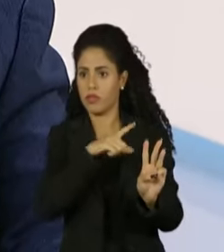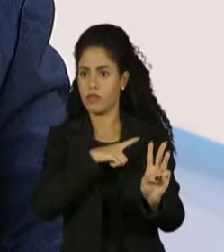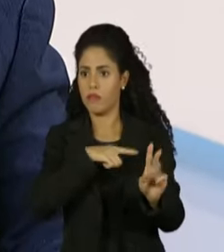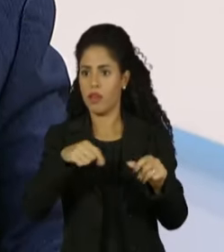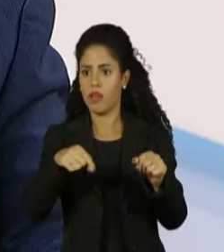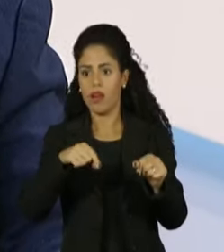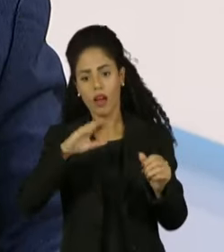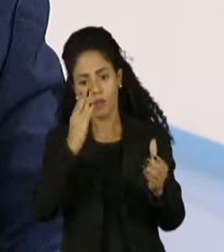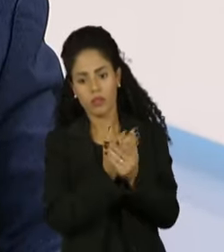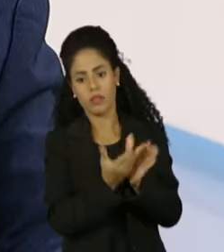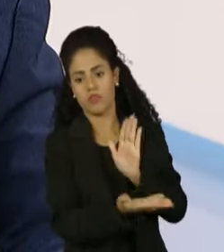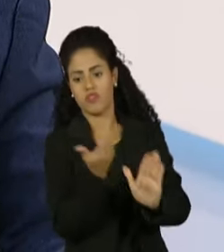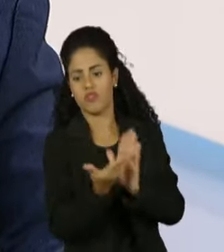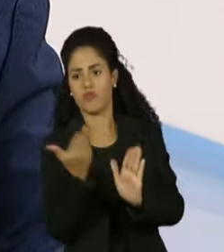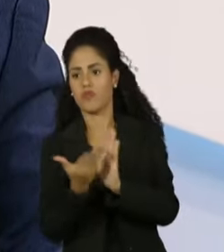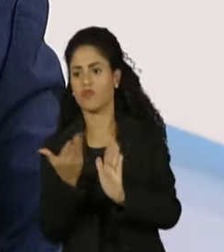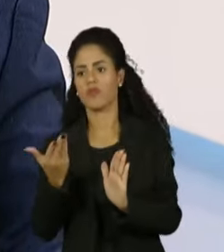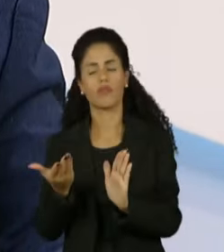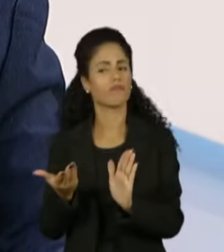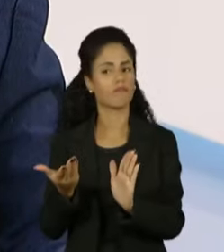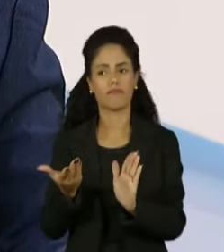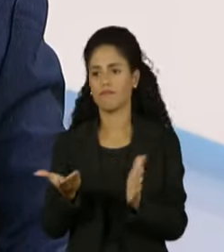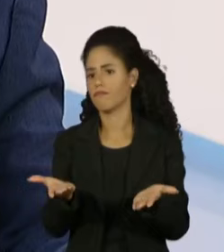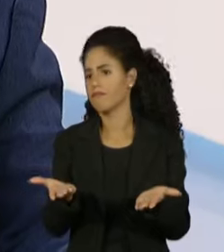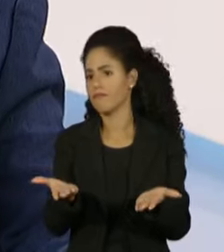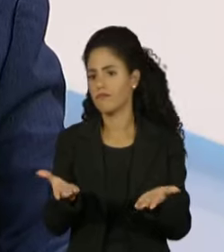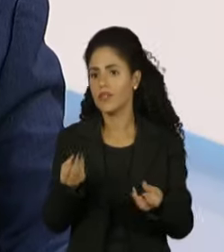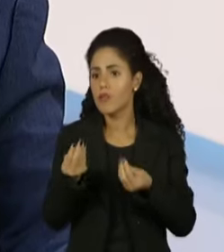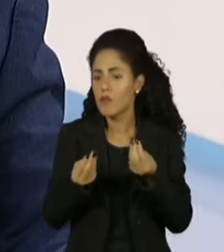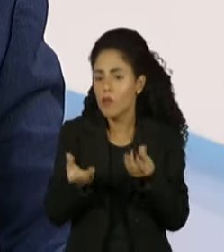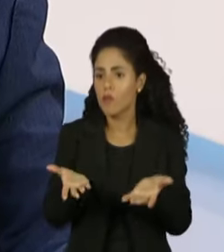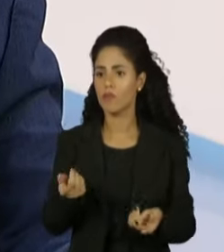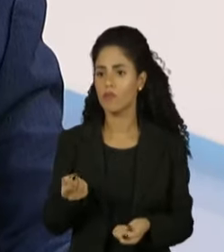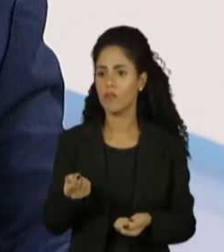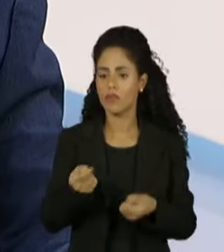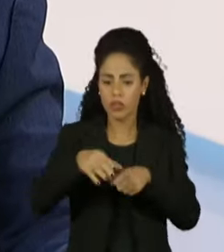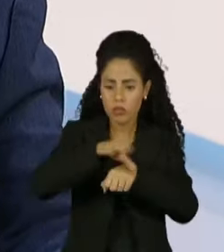processo de desapropriação, isso é instabilidade, insegurança jurídica, imprevisibilidade, não faz bem ao país.